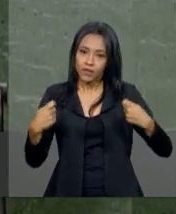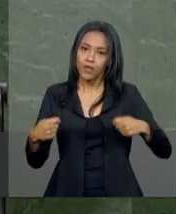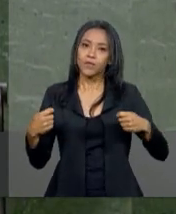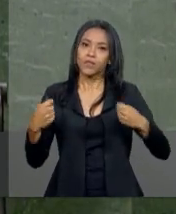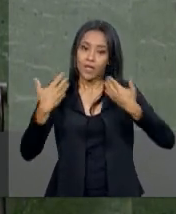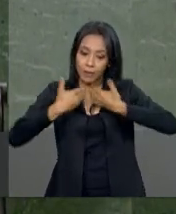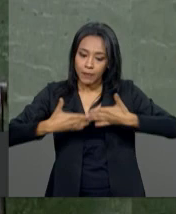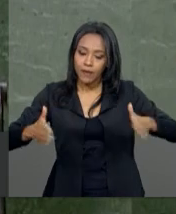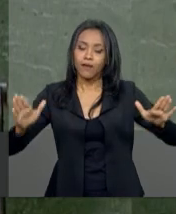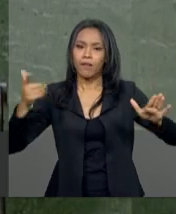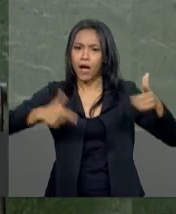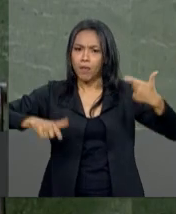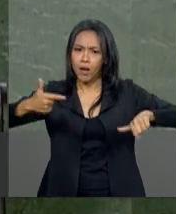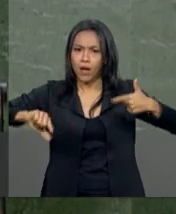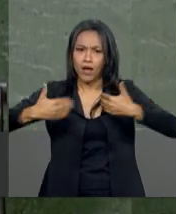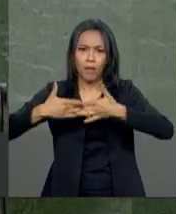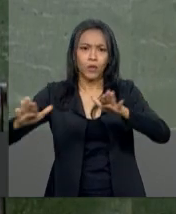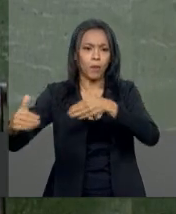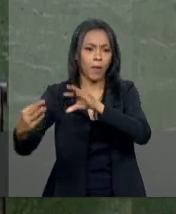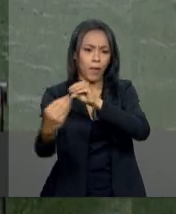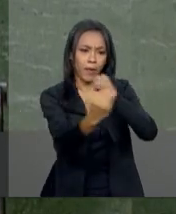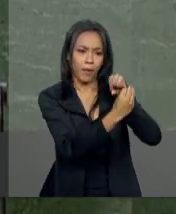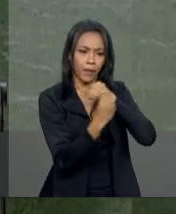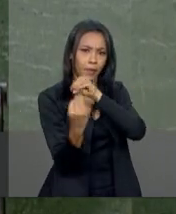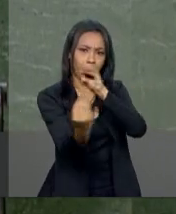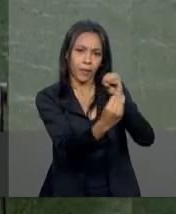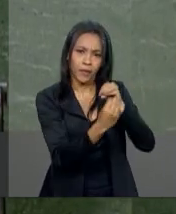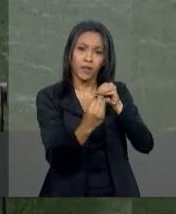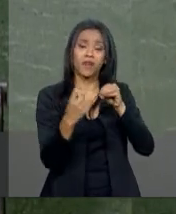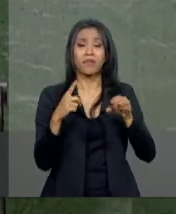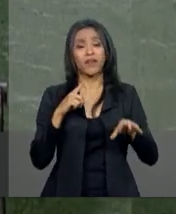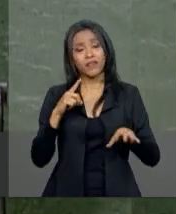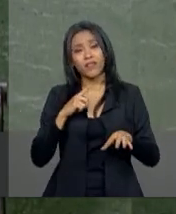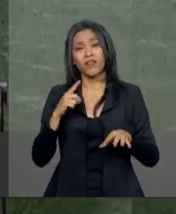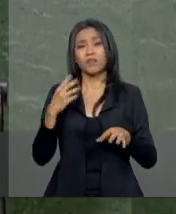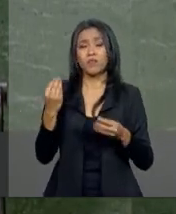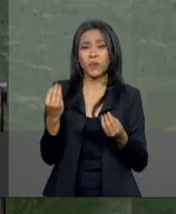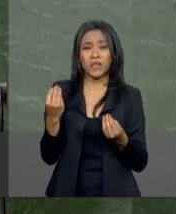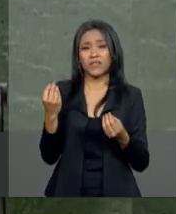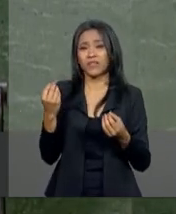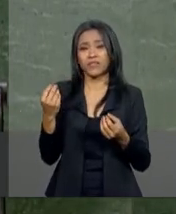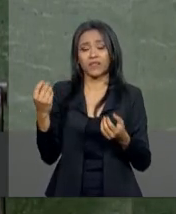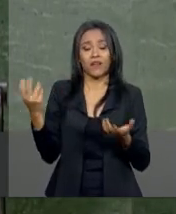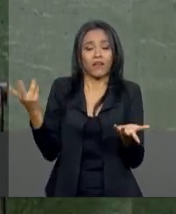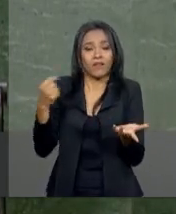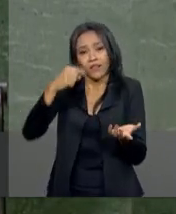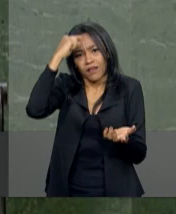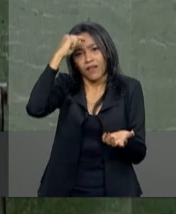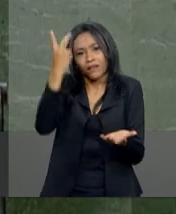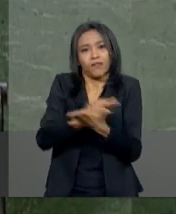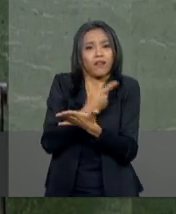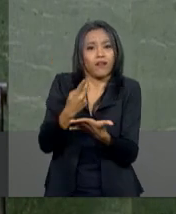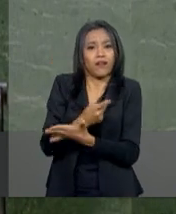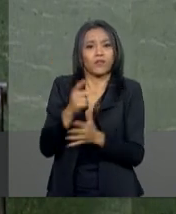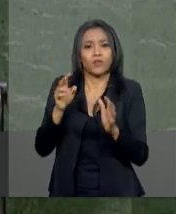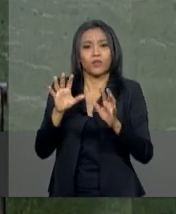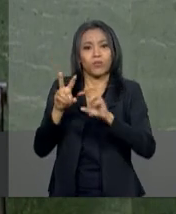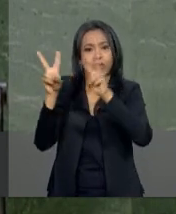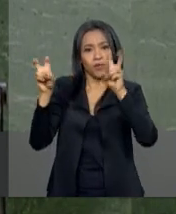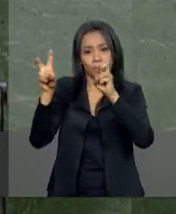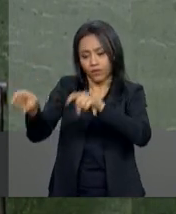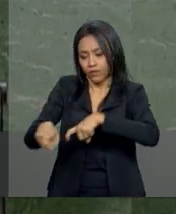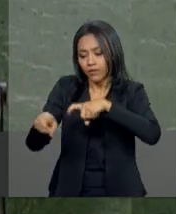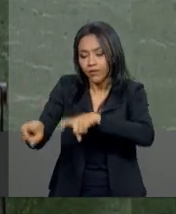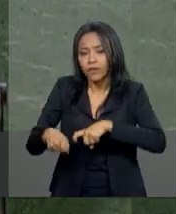ampliar com tantas distorções ao comércio agrícola que afetam sobretudo países